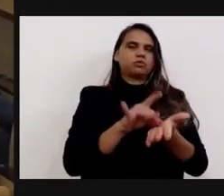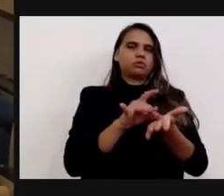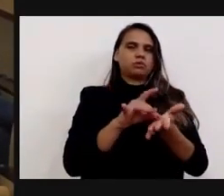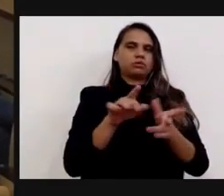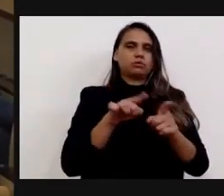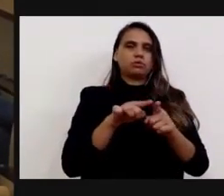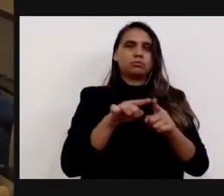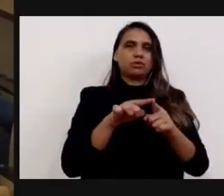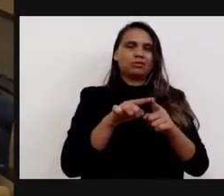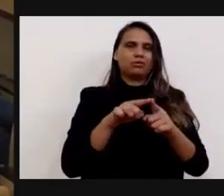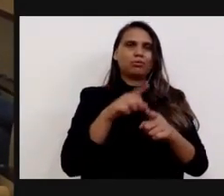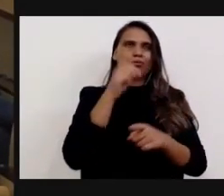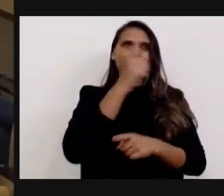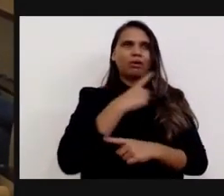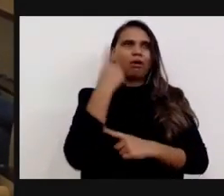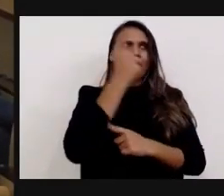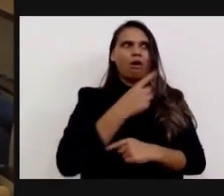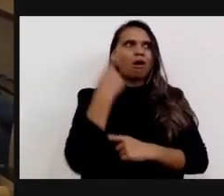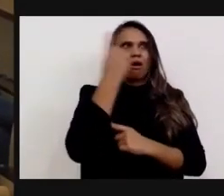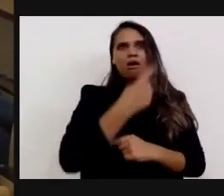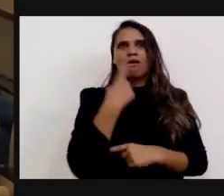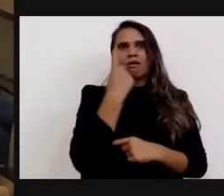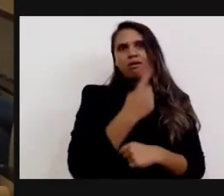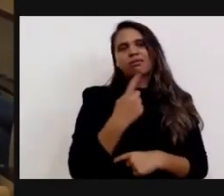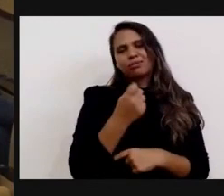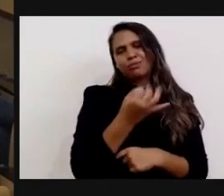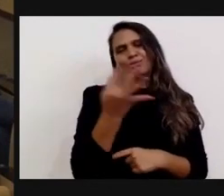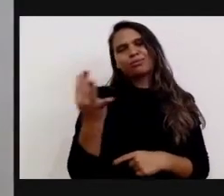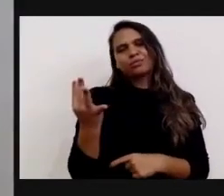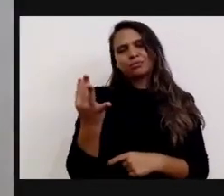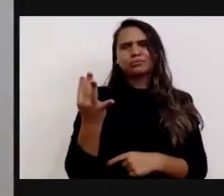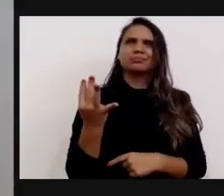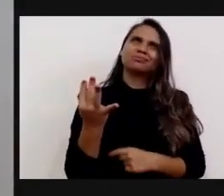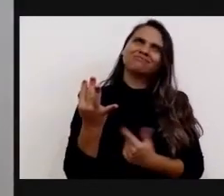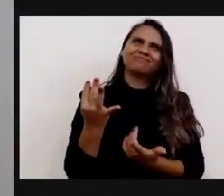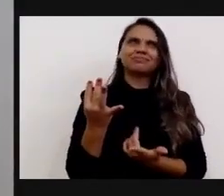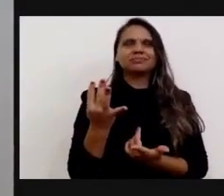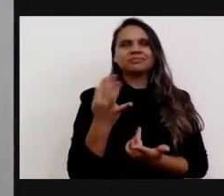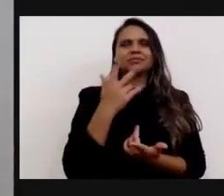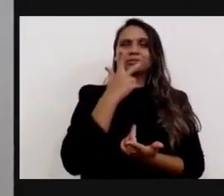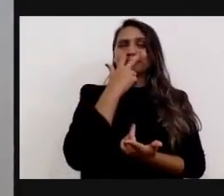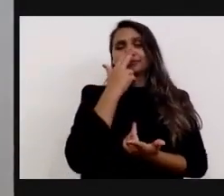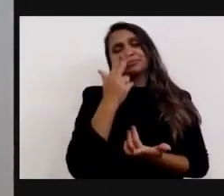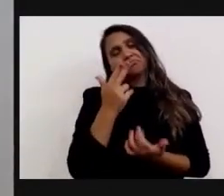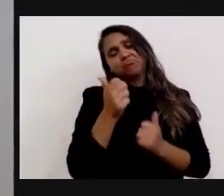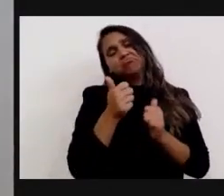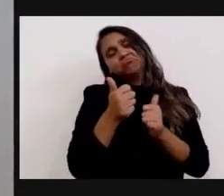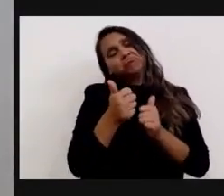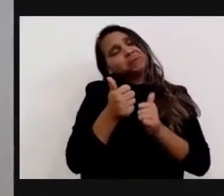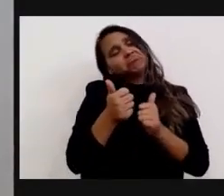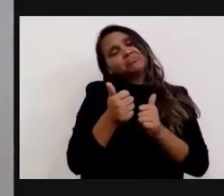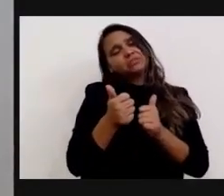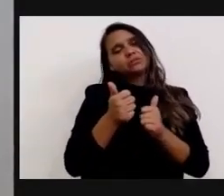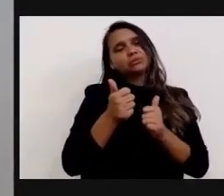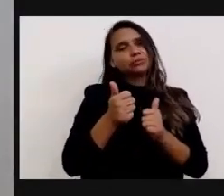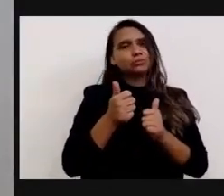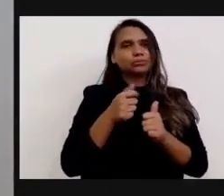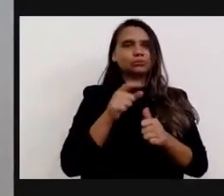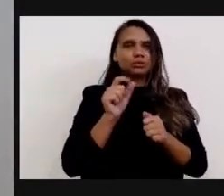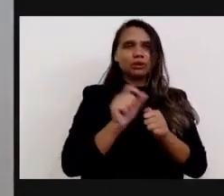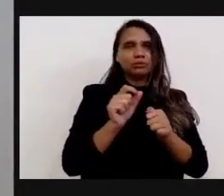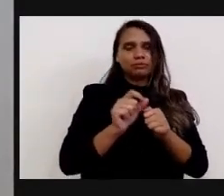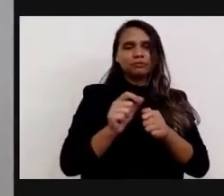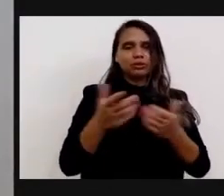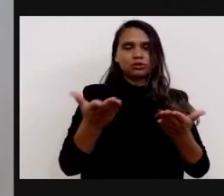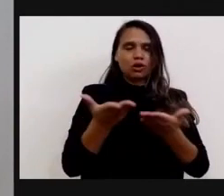menos por quantidade de horas que a pessoa tá dedicada aquilo sabe então eu acho que é super promissores aí o que tá sendo